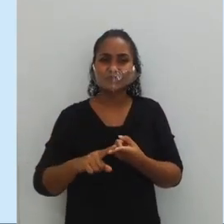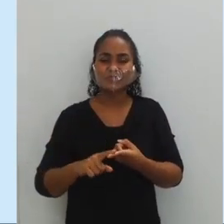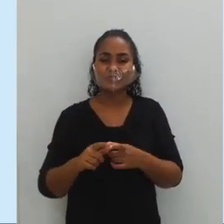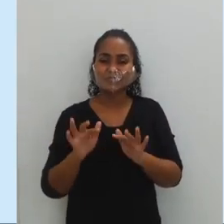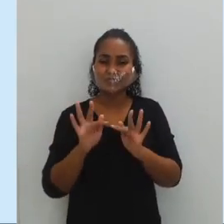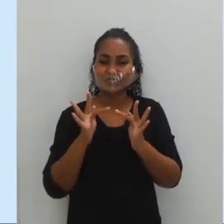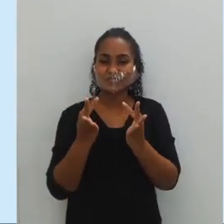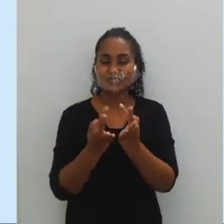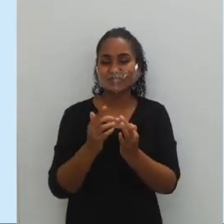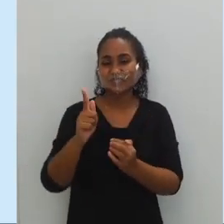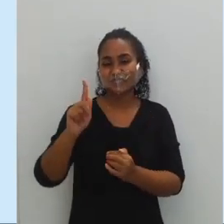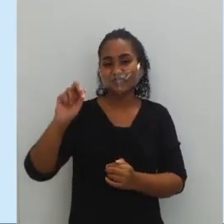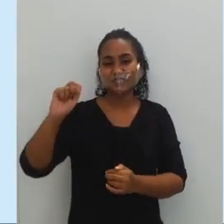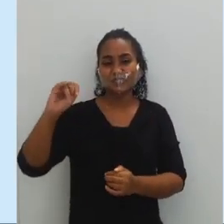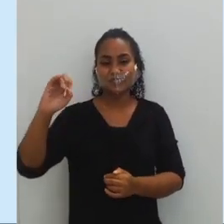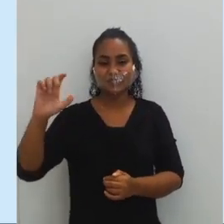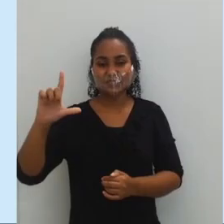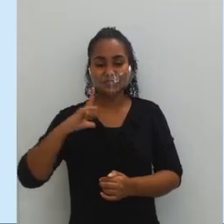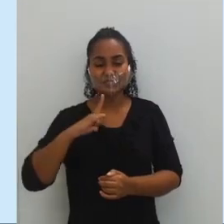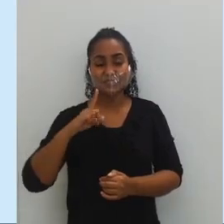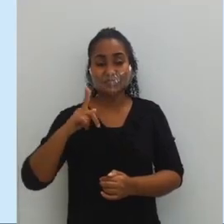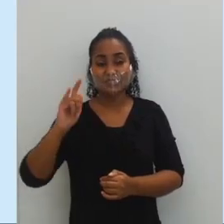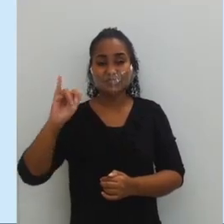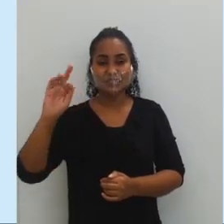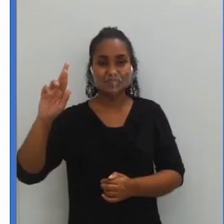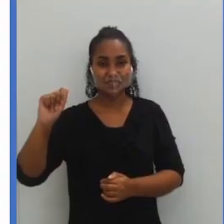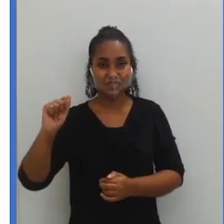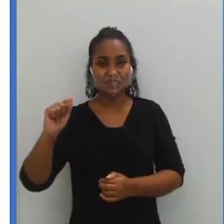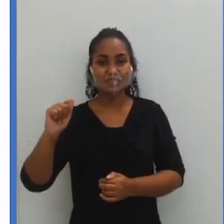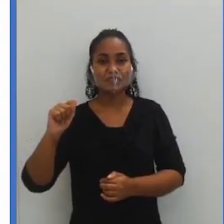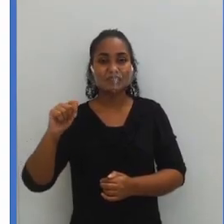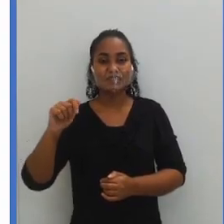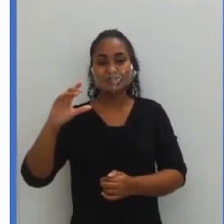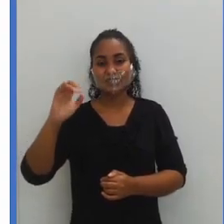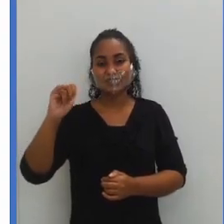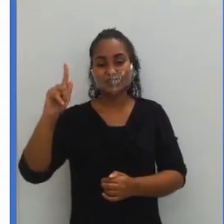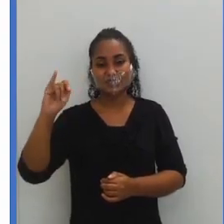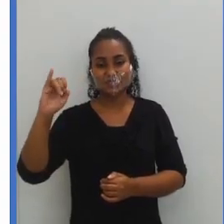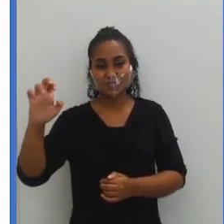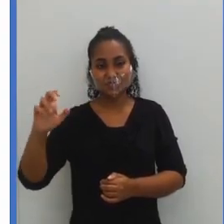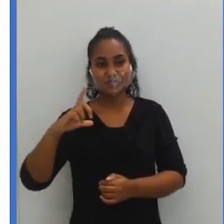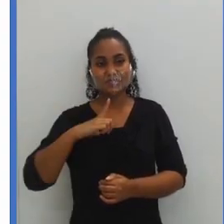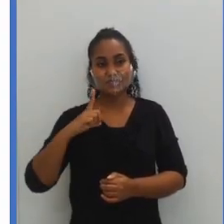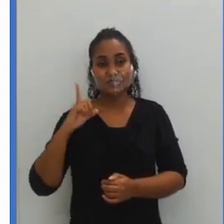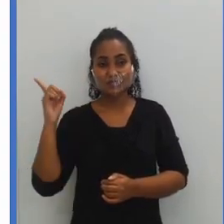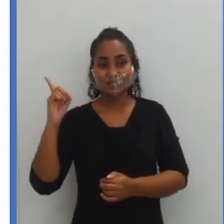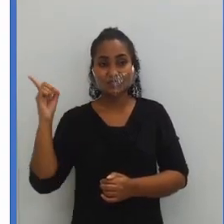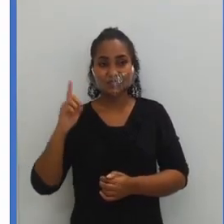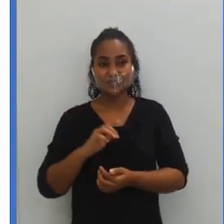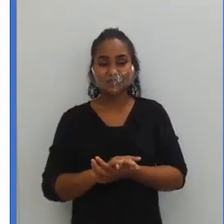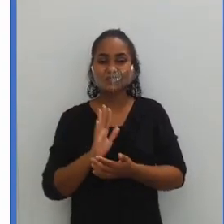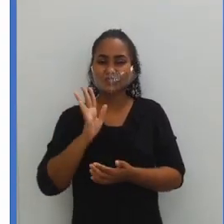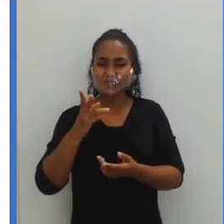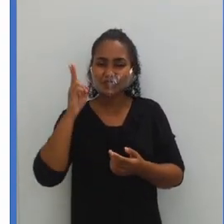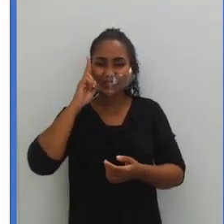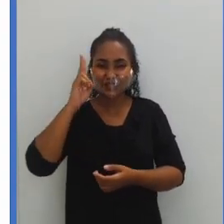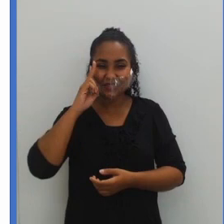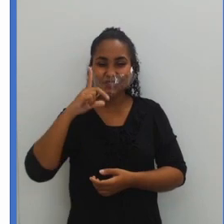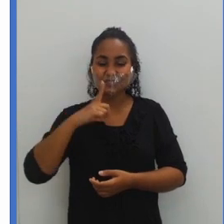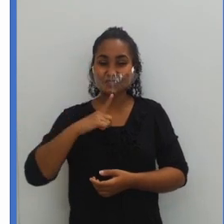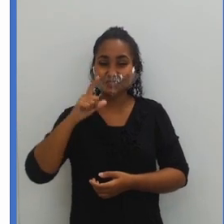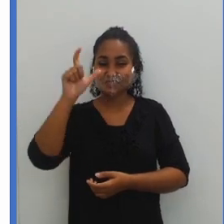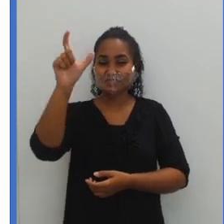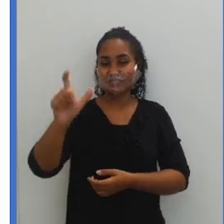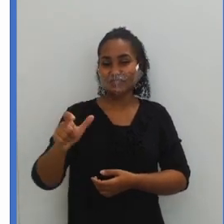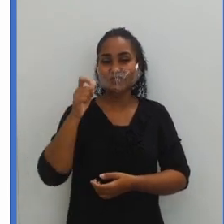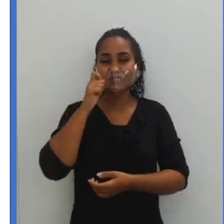também da família Gracie. Então, eu trouxe a Kyra Gracie, que muitos que assistem lá o UFC devem lembrar